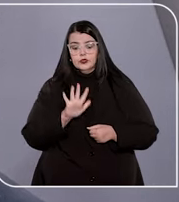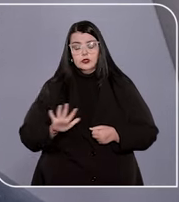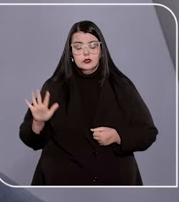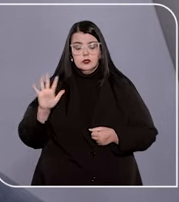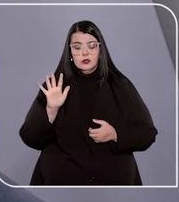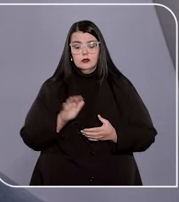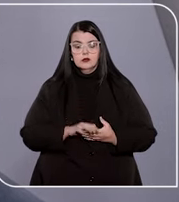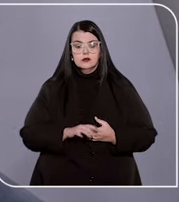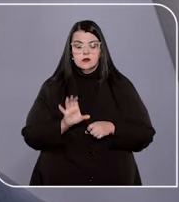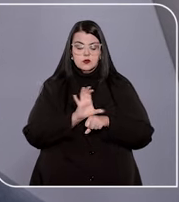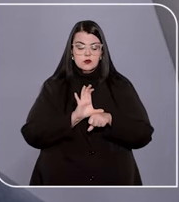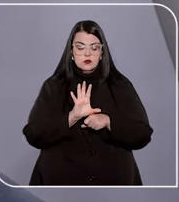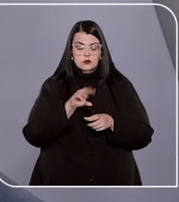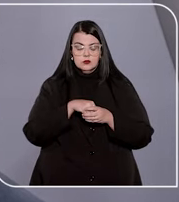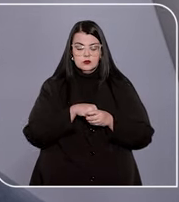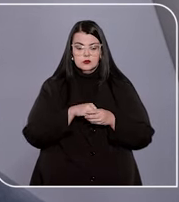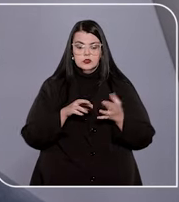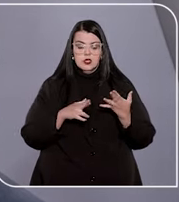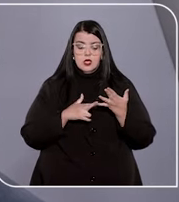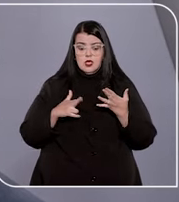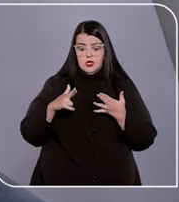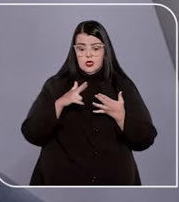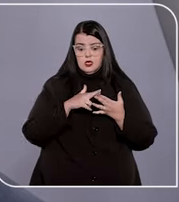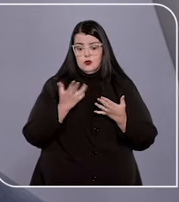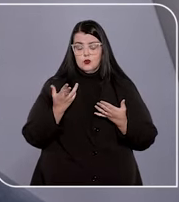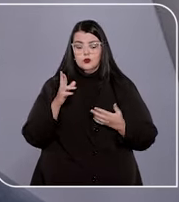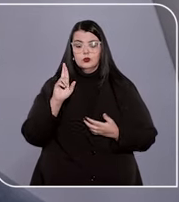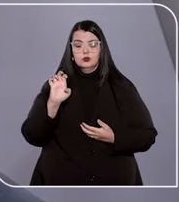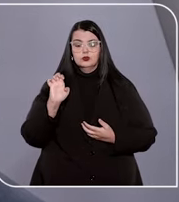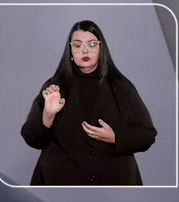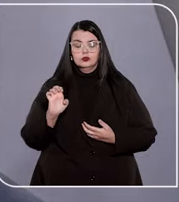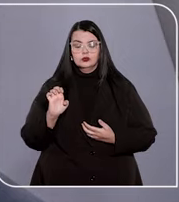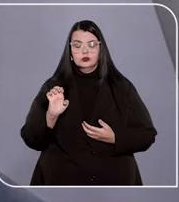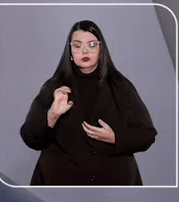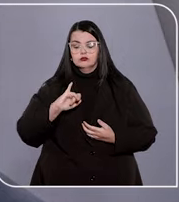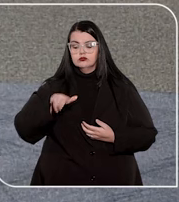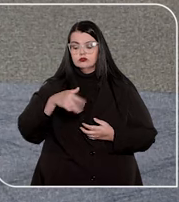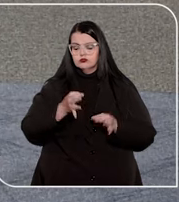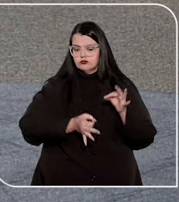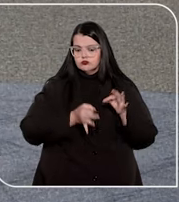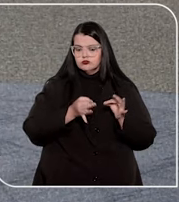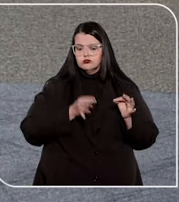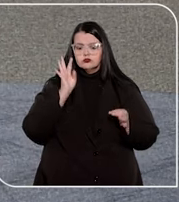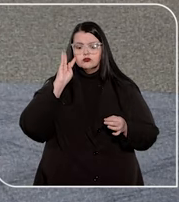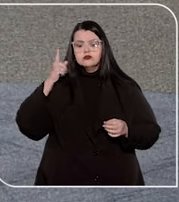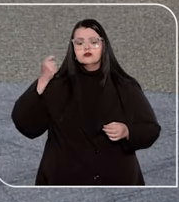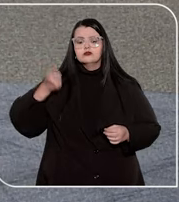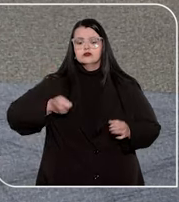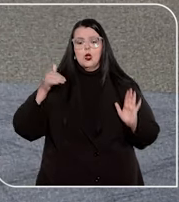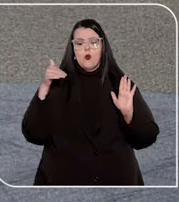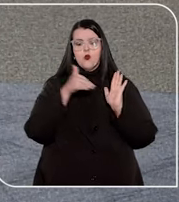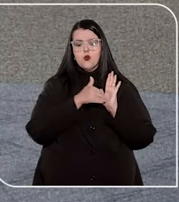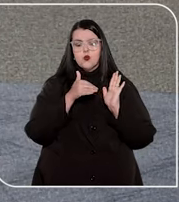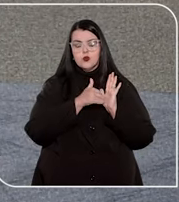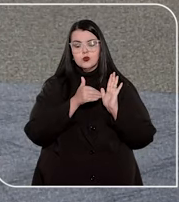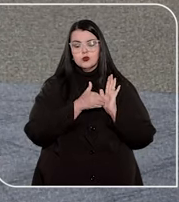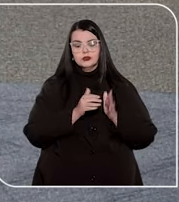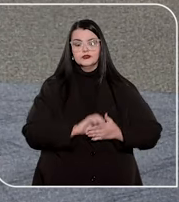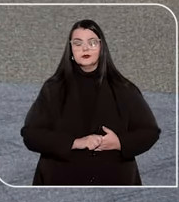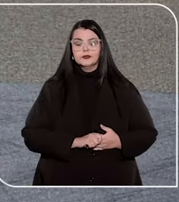segundo a Constituição, para o recurso extraordinário, é julgar a causa decidida em última instância.